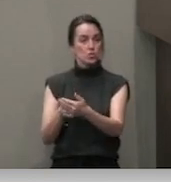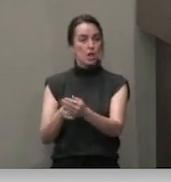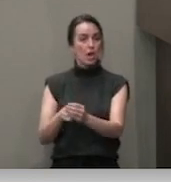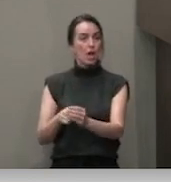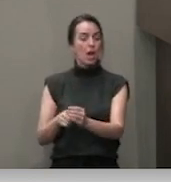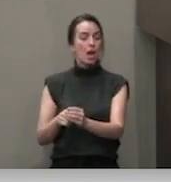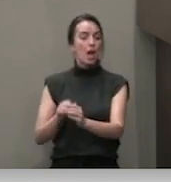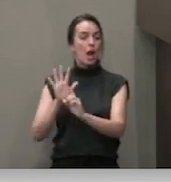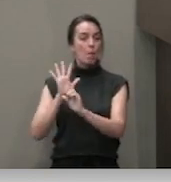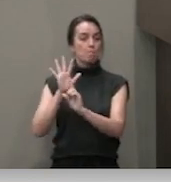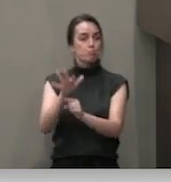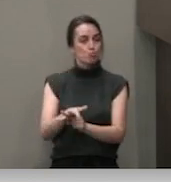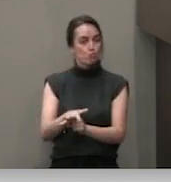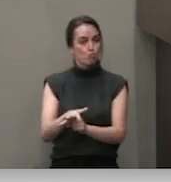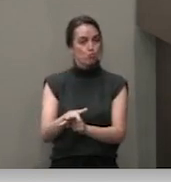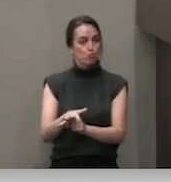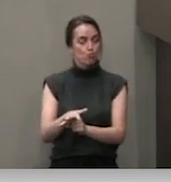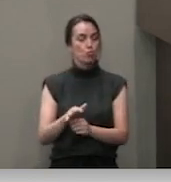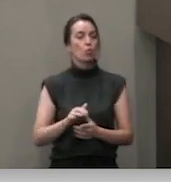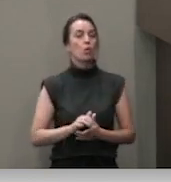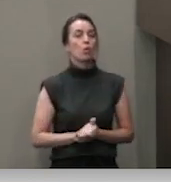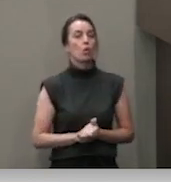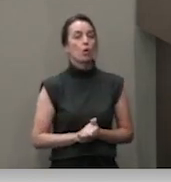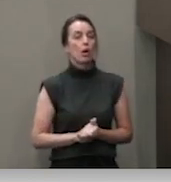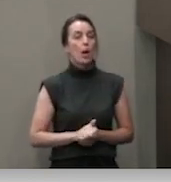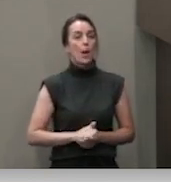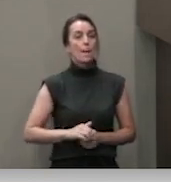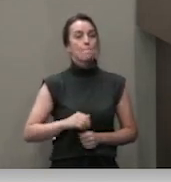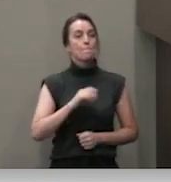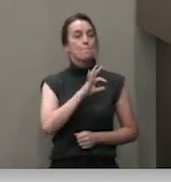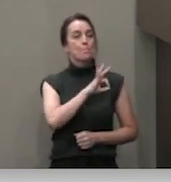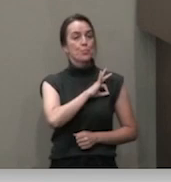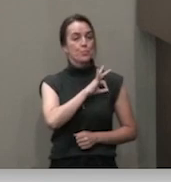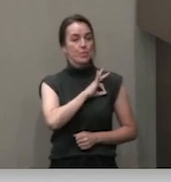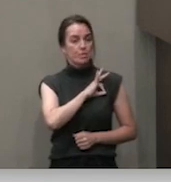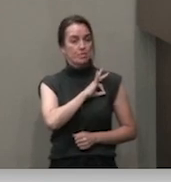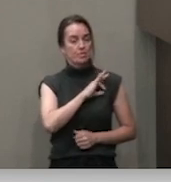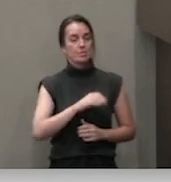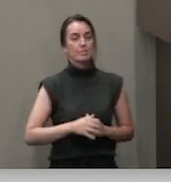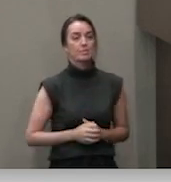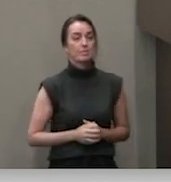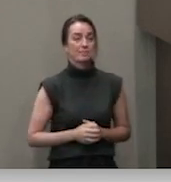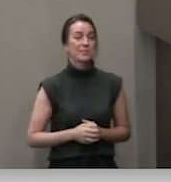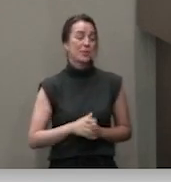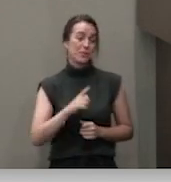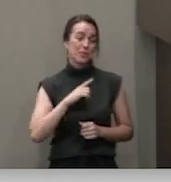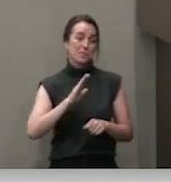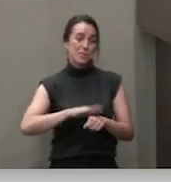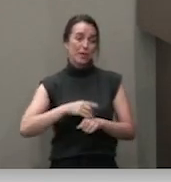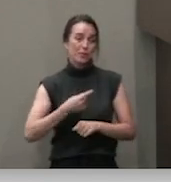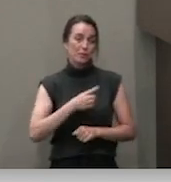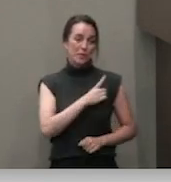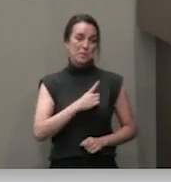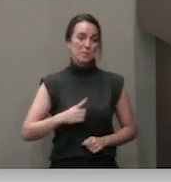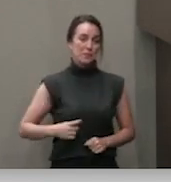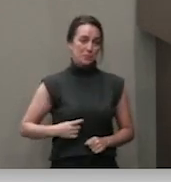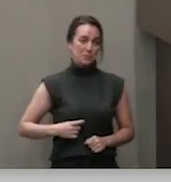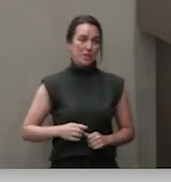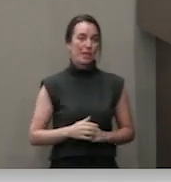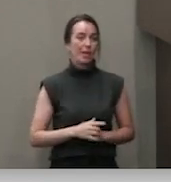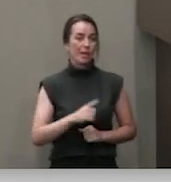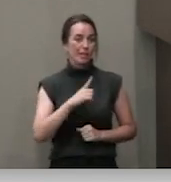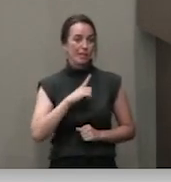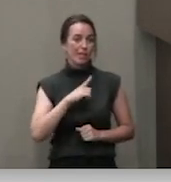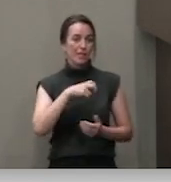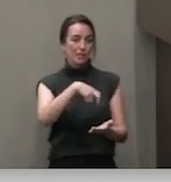senhores Tivemos um outro Deputado que também foi indiciado nós denunciamos aqui